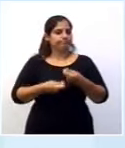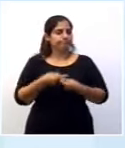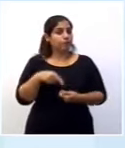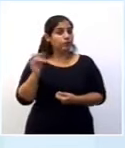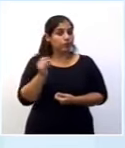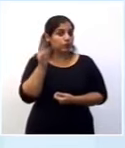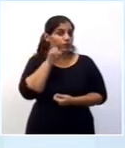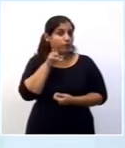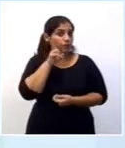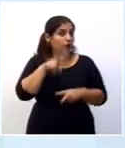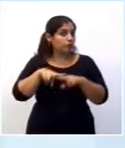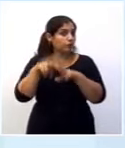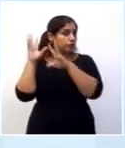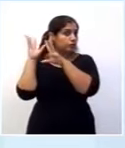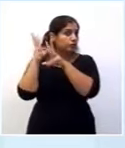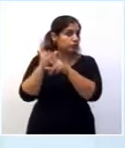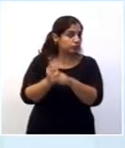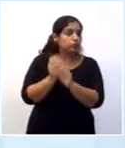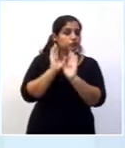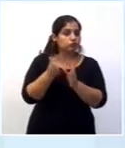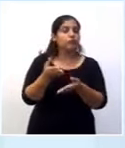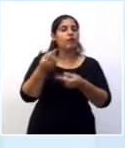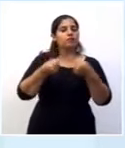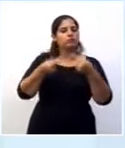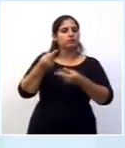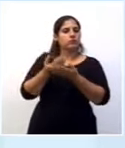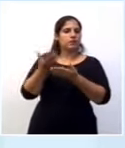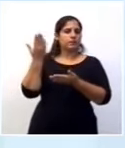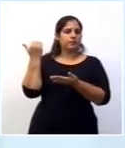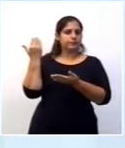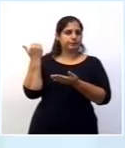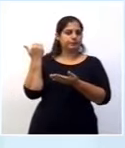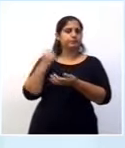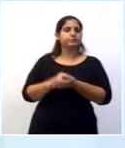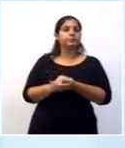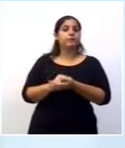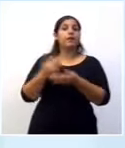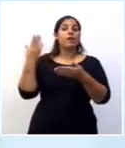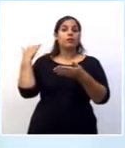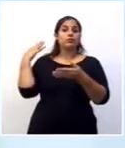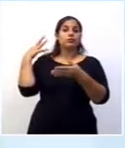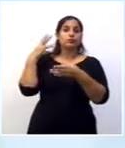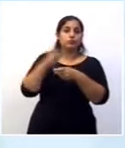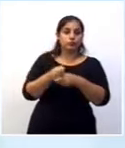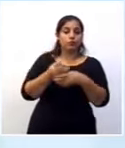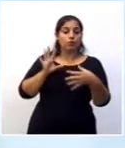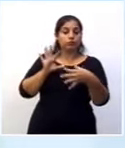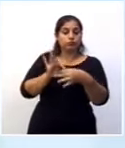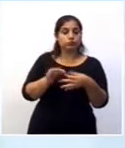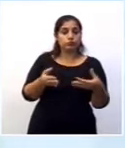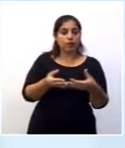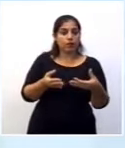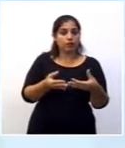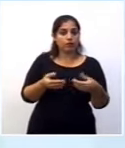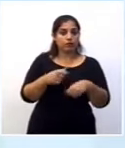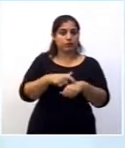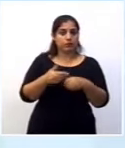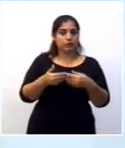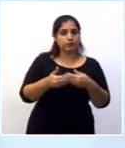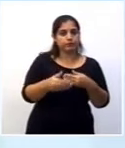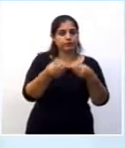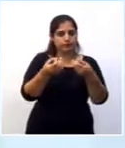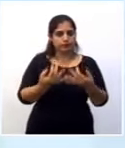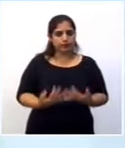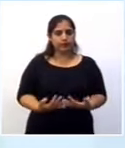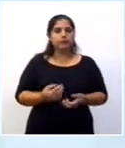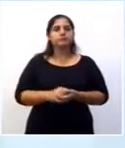gente relembrar esses itens que foram discutidos na aula passada, para que a gente consiga contextualizar esse momento que nós vamos entrar